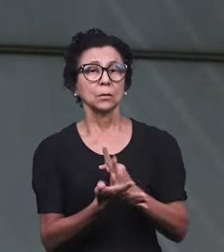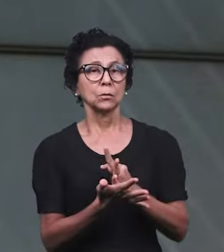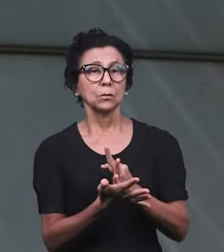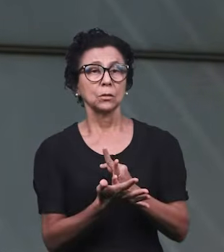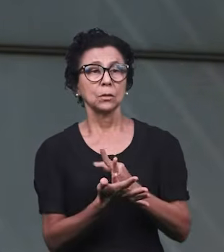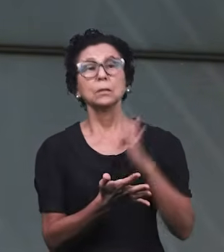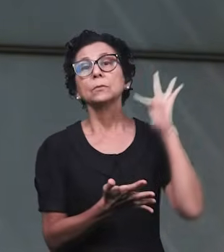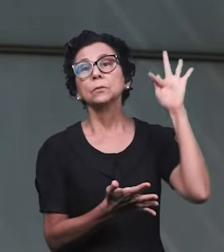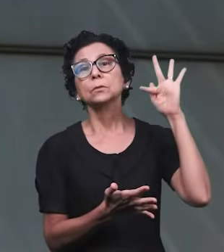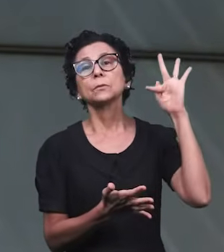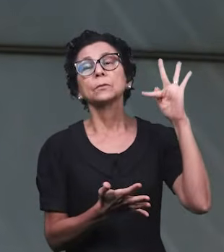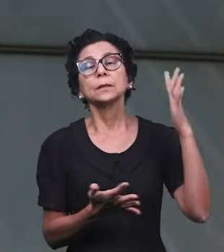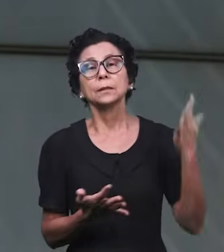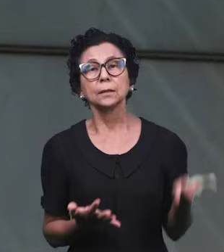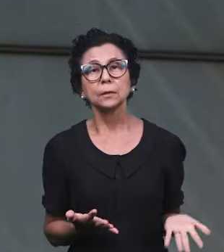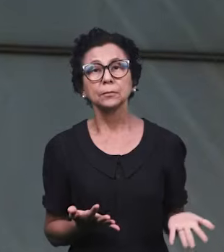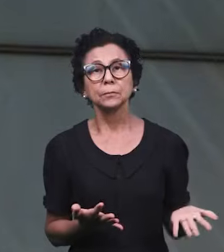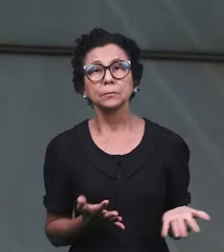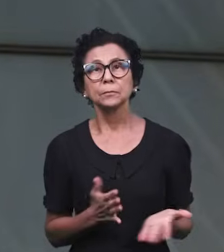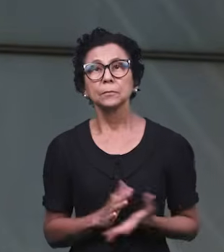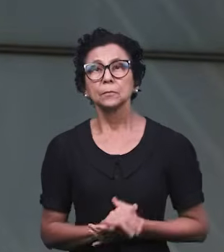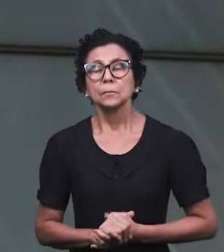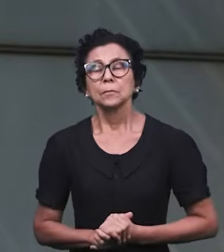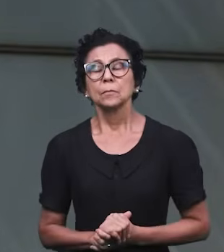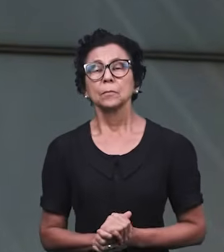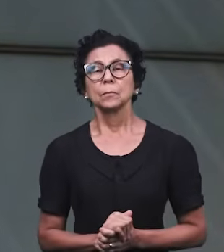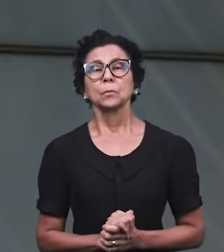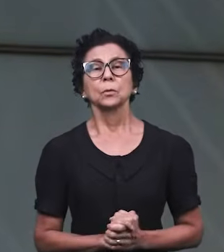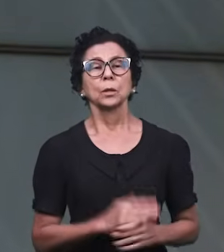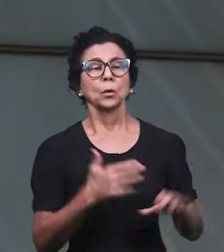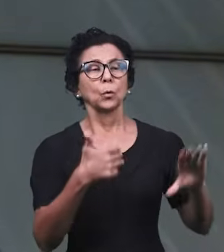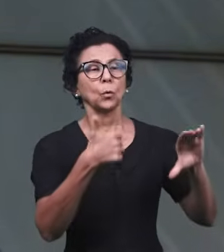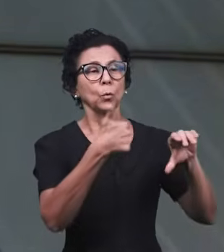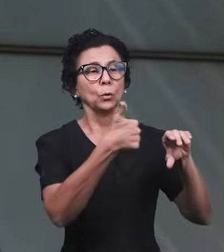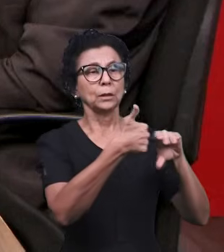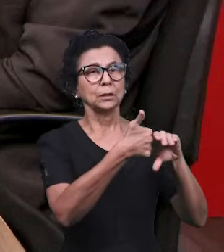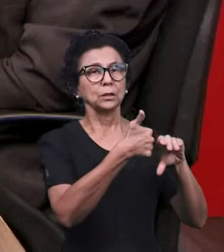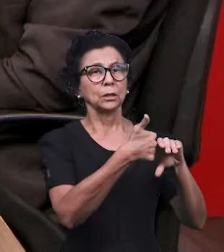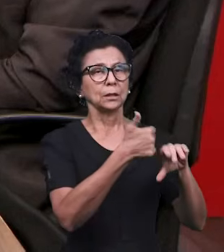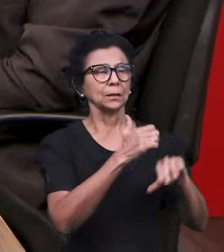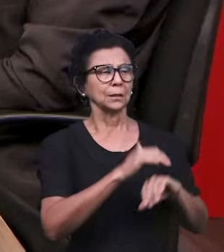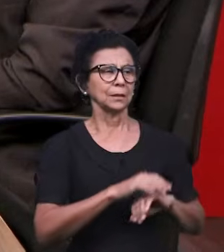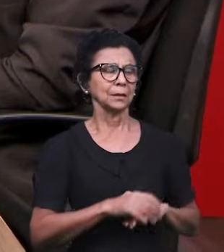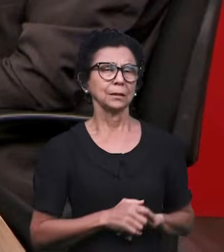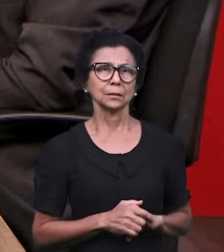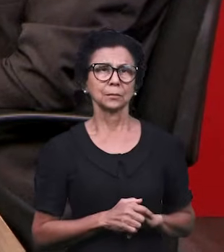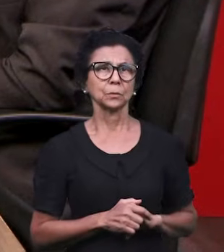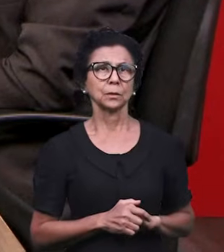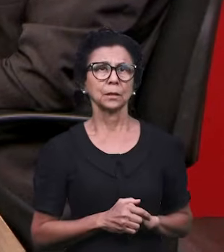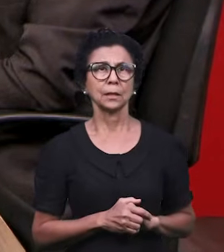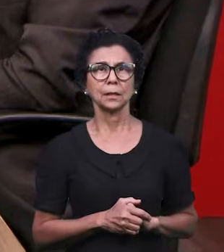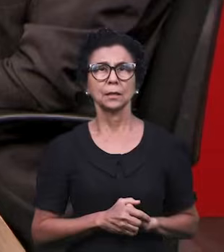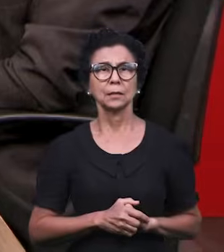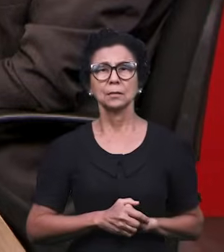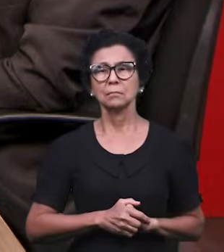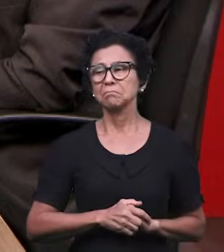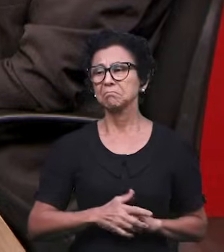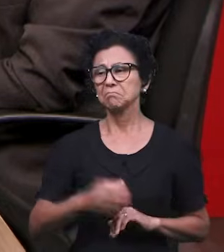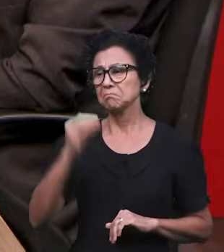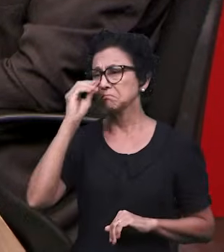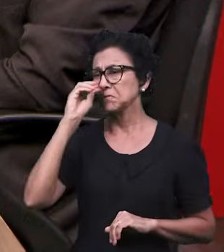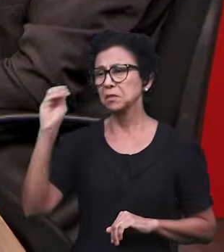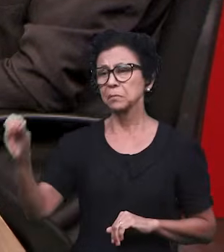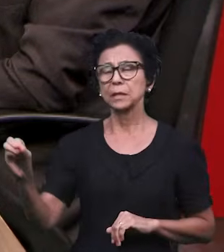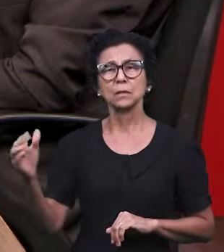Fábio colocou aqui, ele foi alijado, né? Ele foi deixado de lado ou excluído, ou seja,